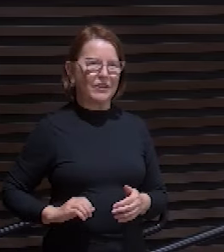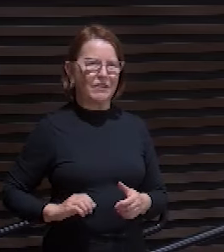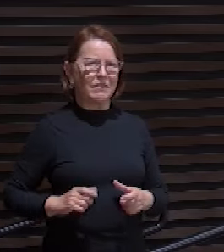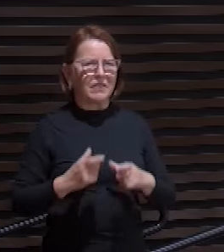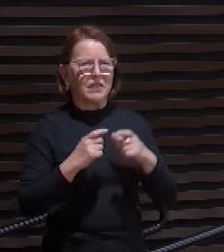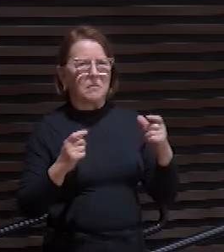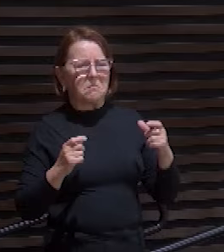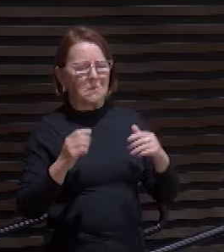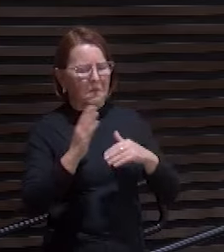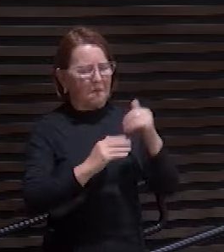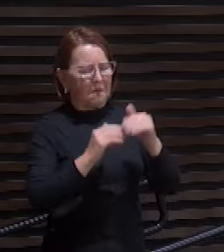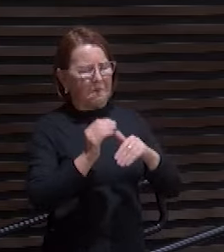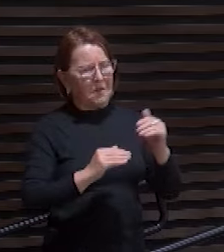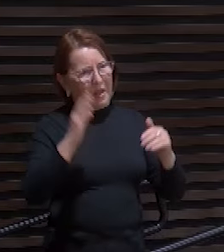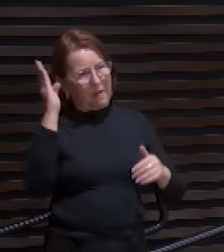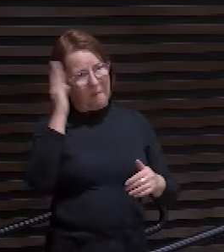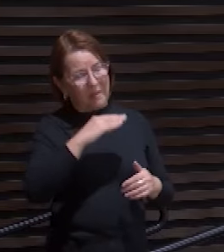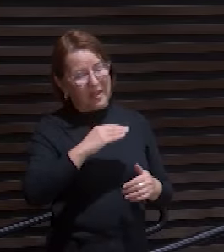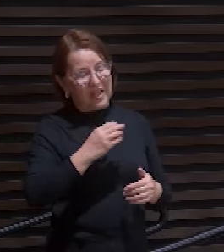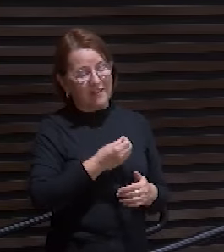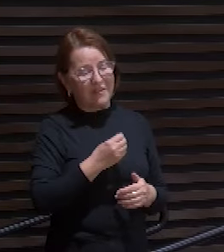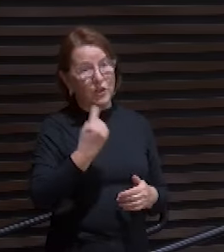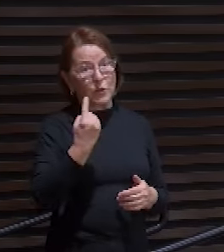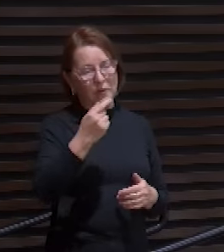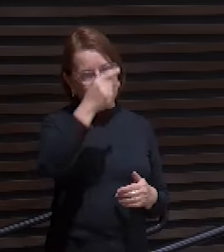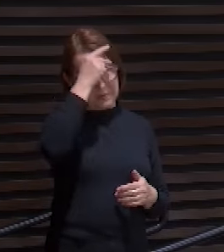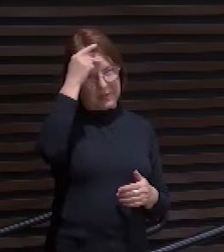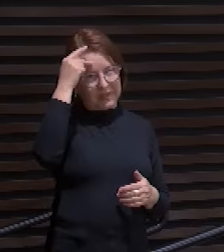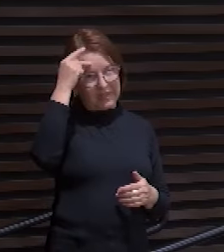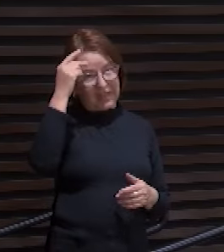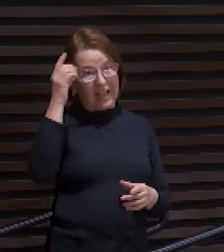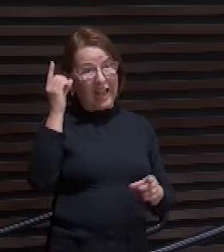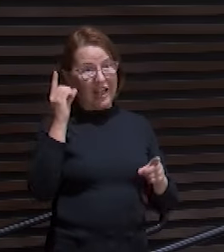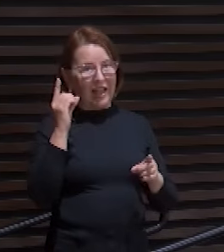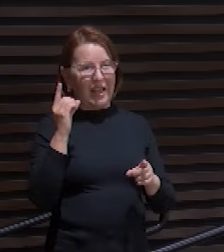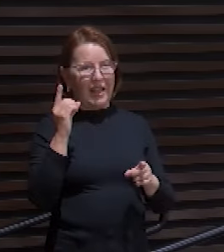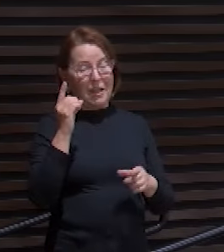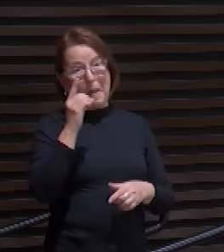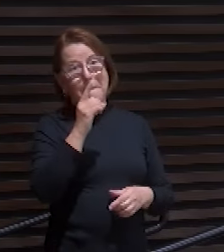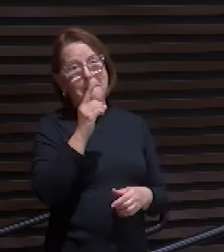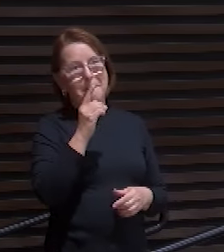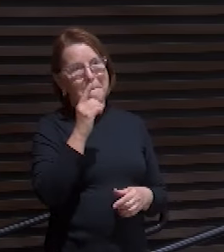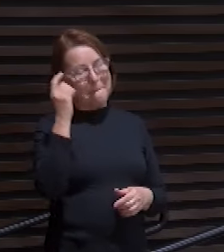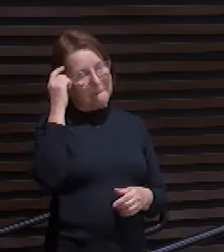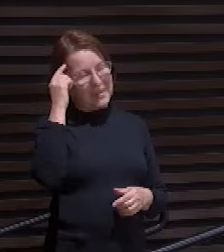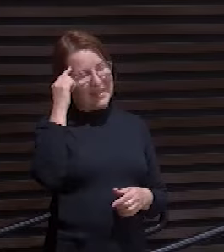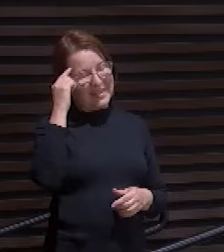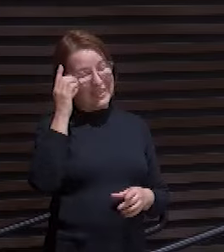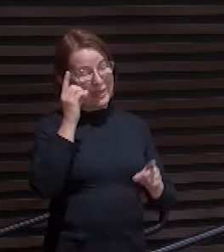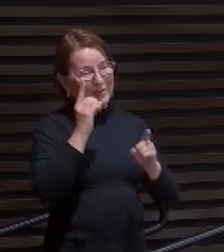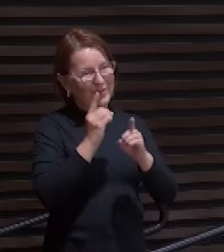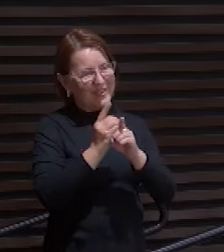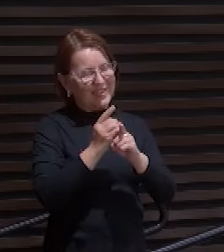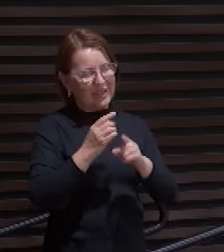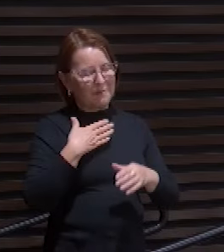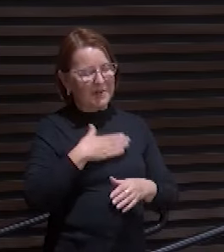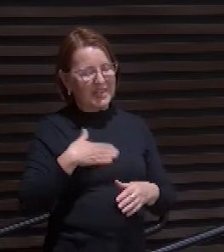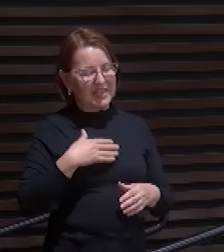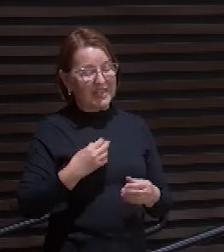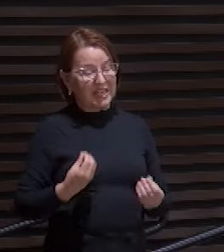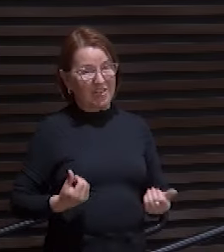obra maligna na vida de uma pessoa é achar que vai encontrar prazer nas riquezas. Você não vai